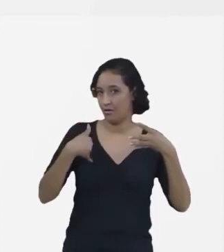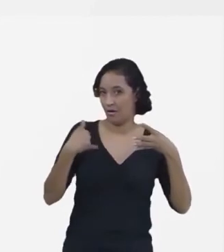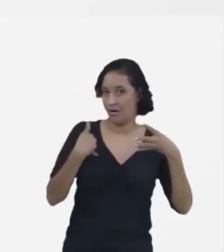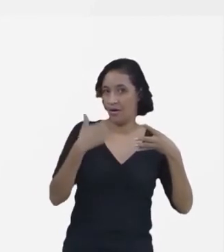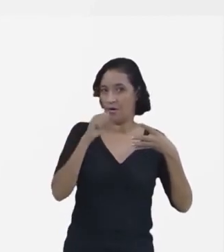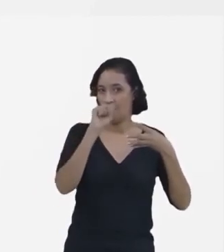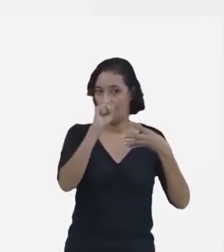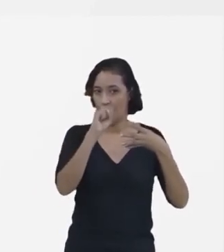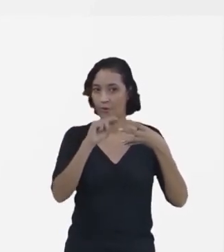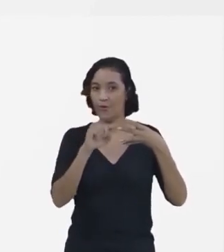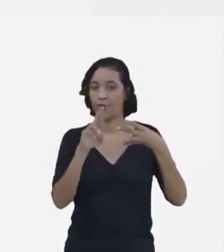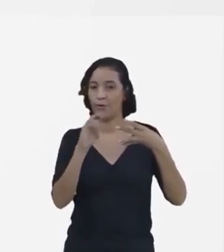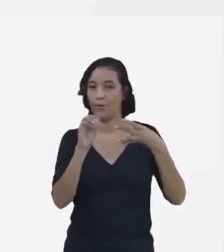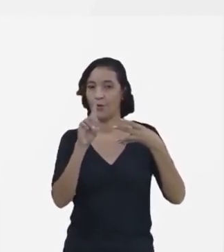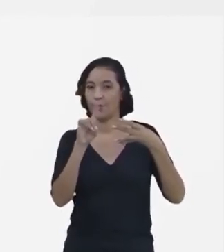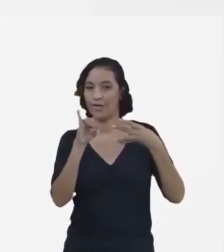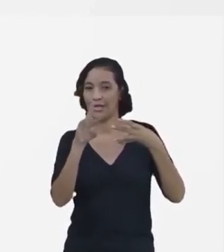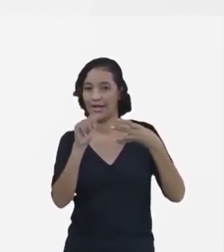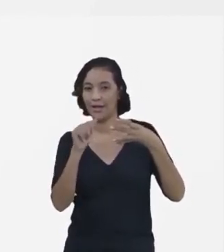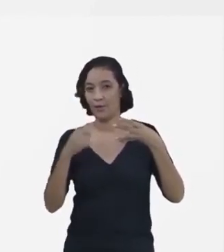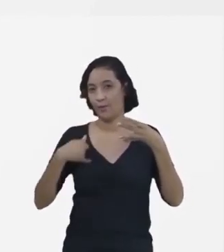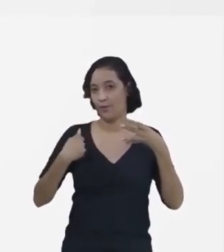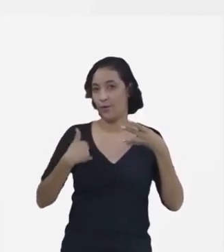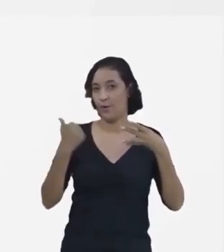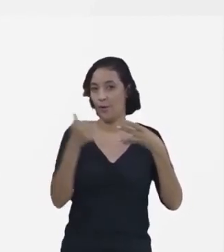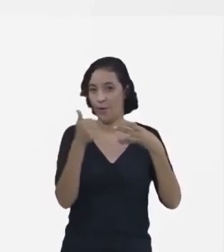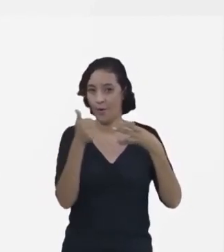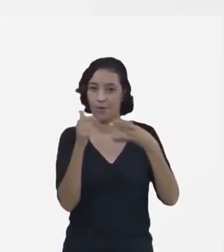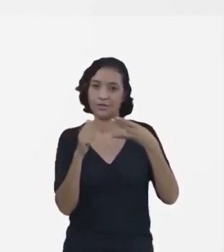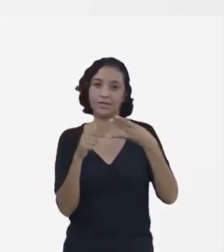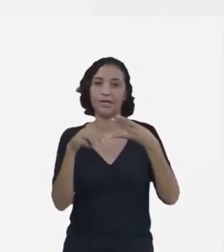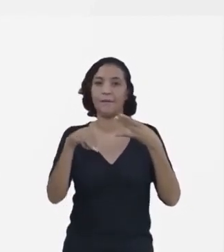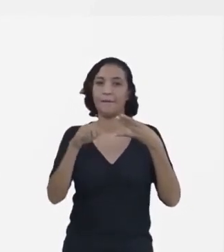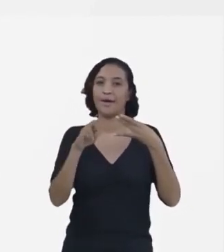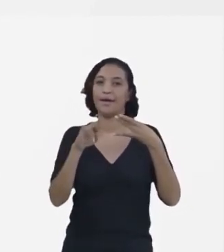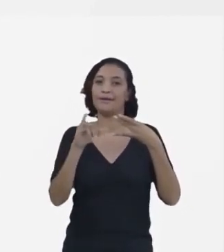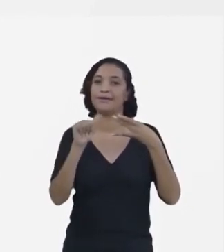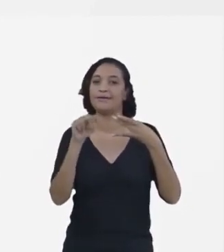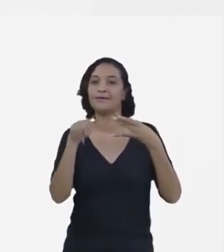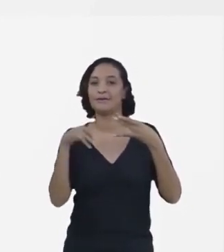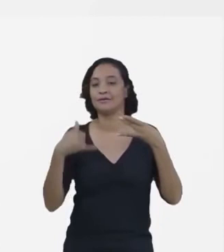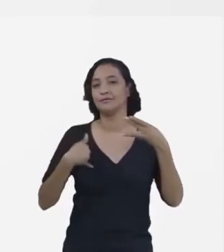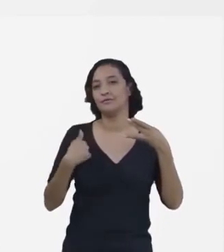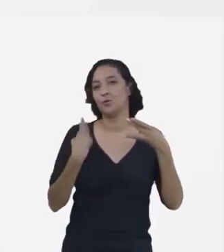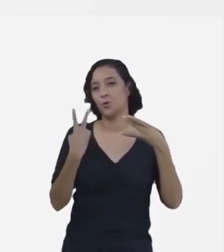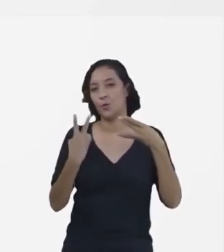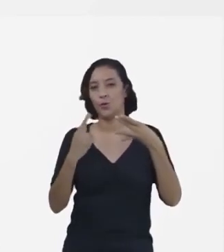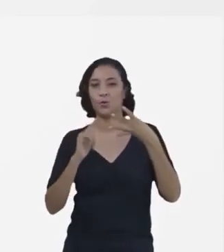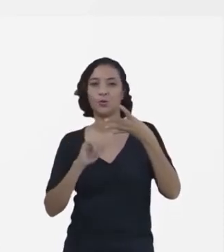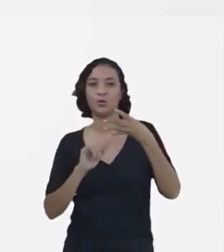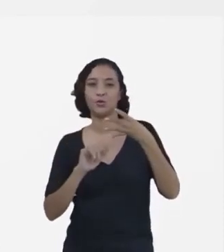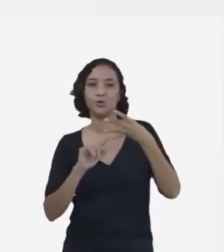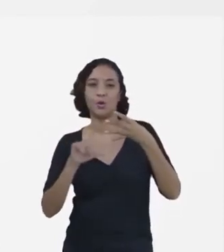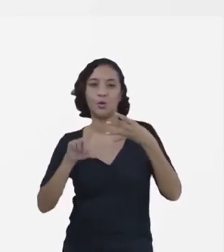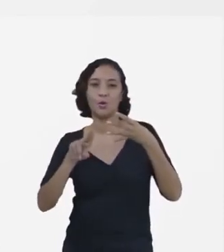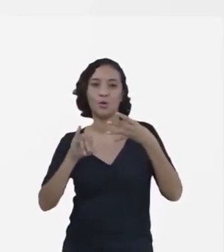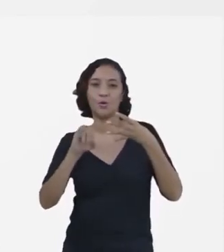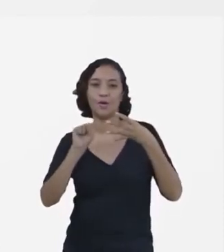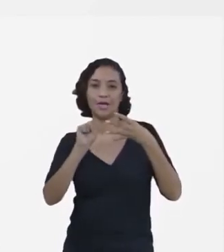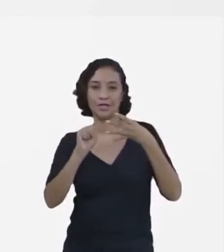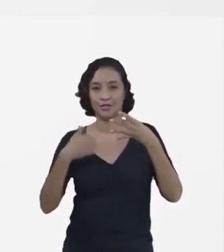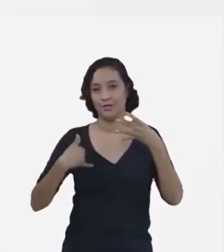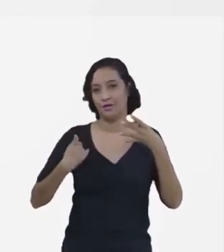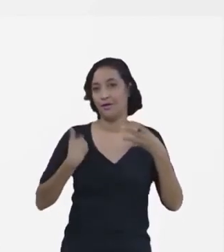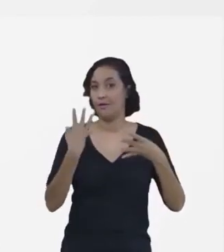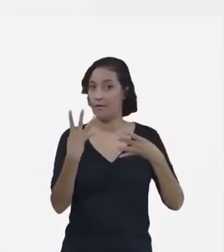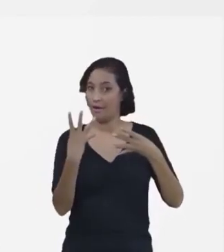Mariana, 2 anos, a bebê, e Luiz, 4 anos, ao médico para saber se eles estão se desenvolvendo